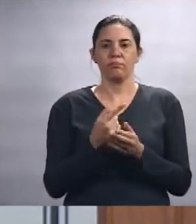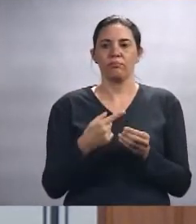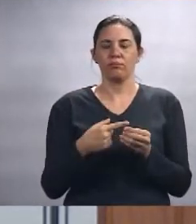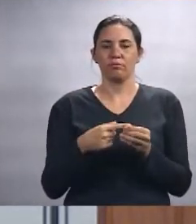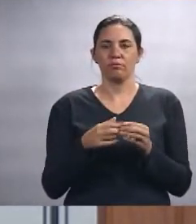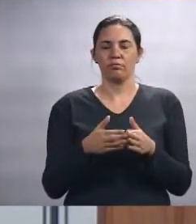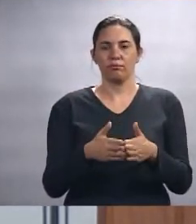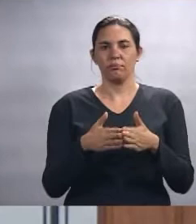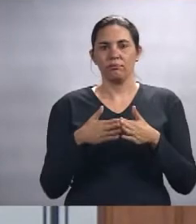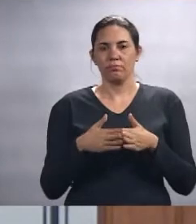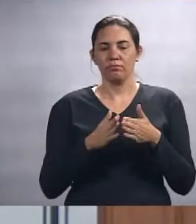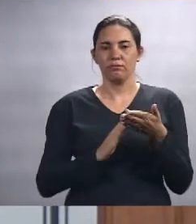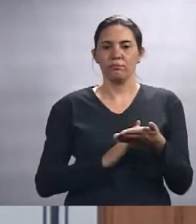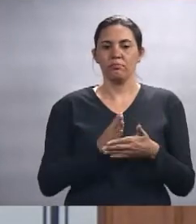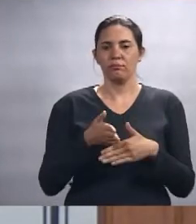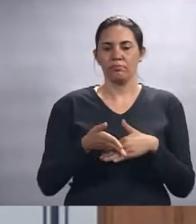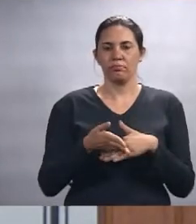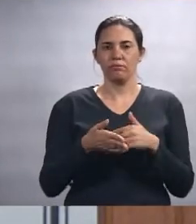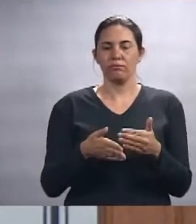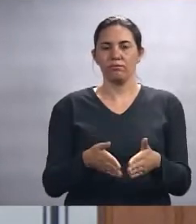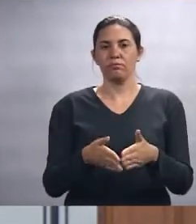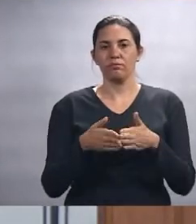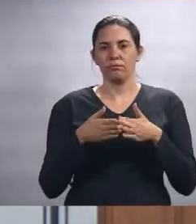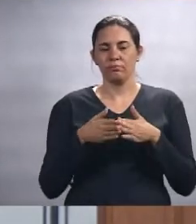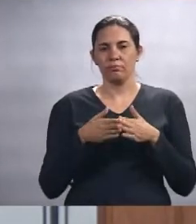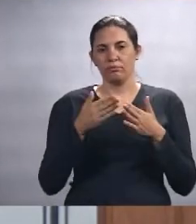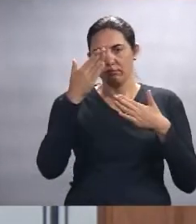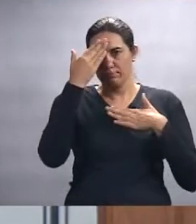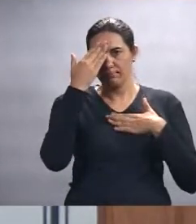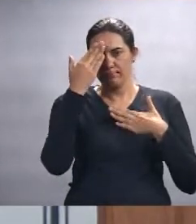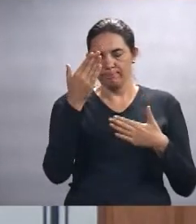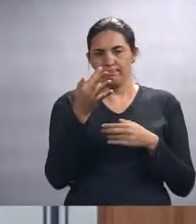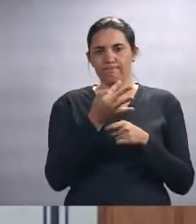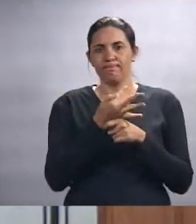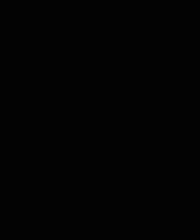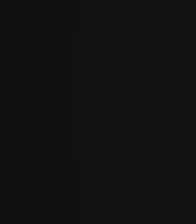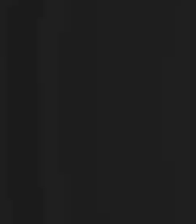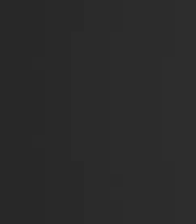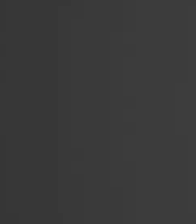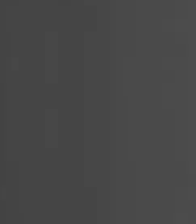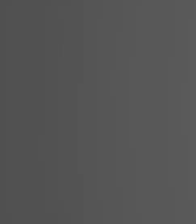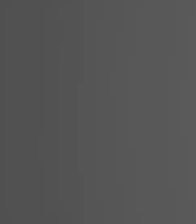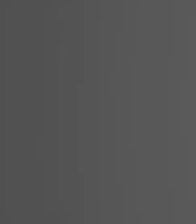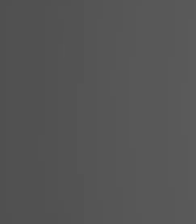Então, eu solicito a aprovação do requerimento e agradeço a tolerância, presidente.